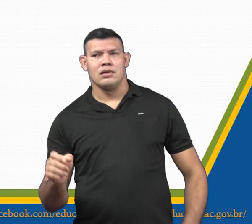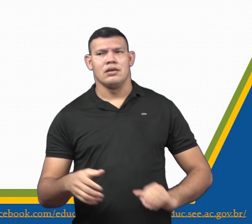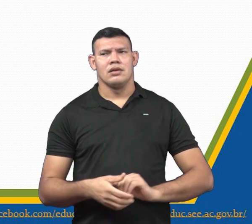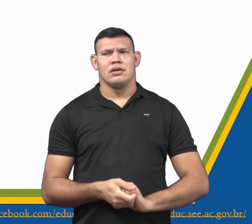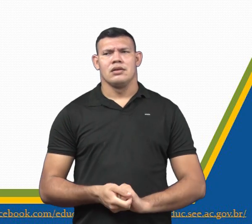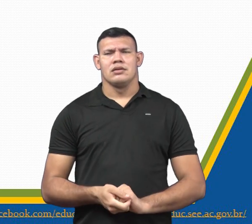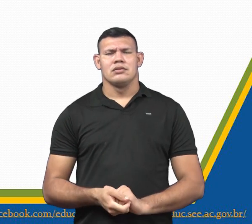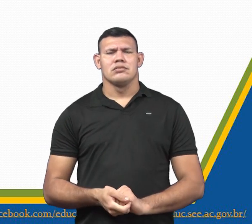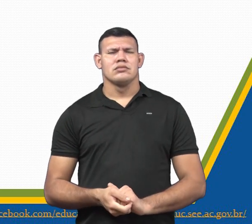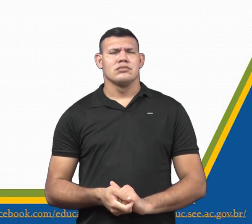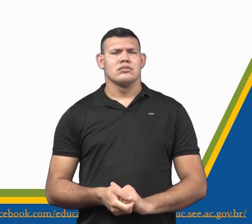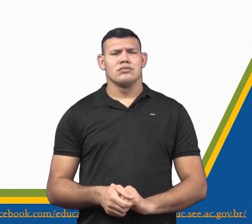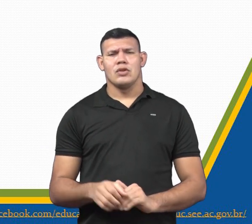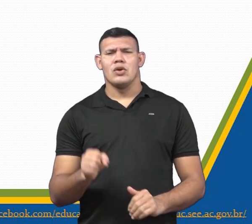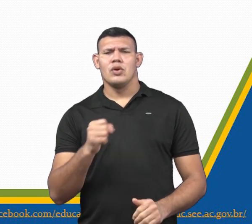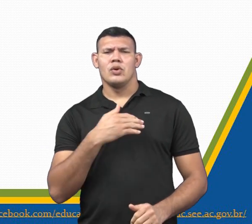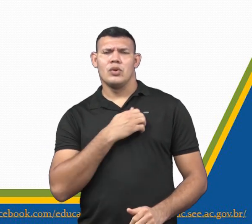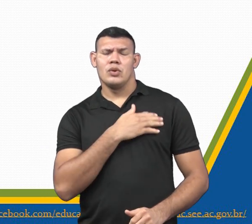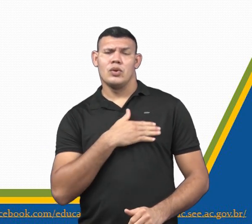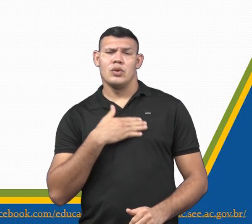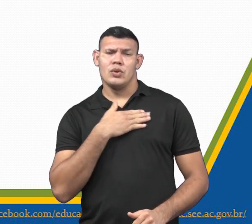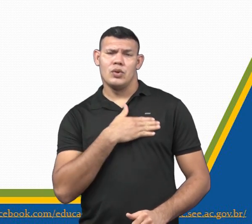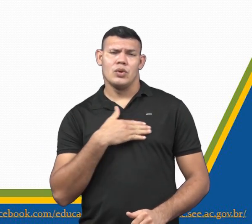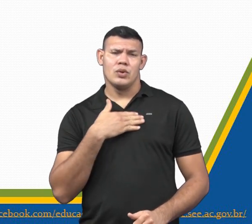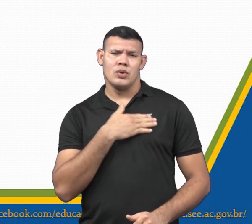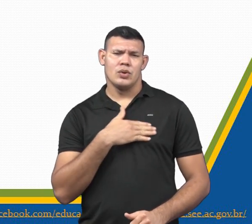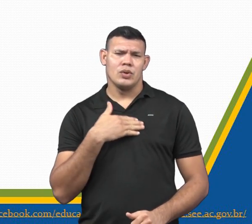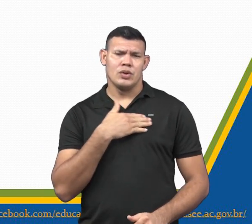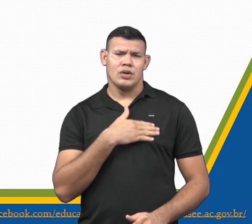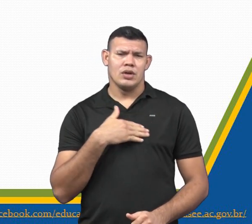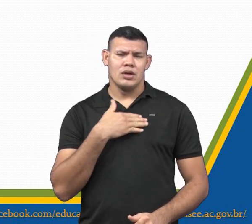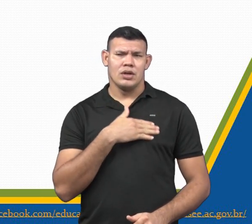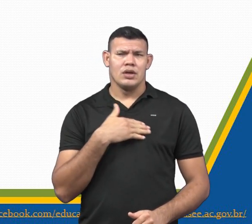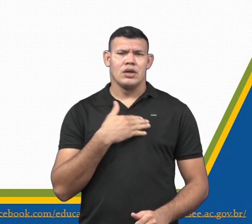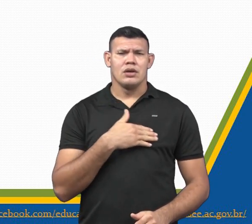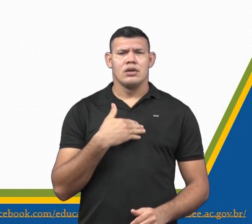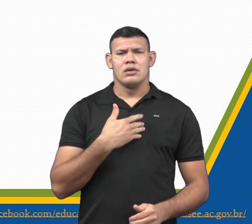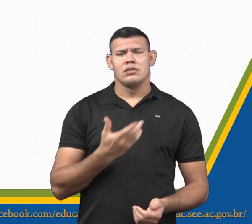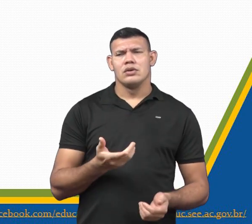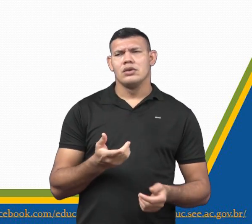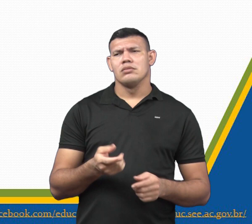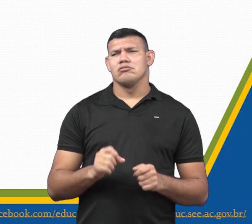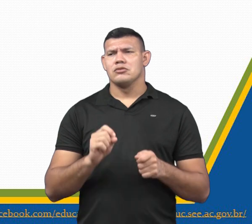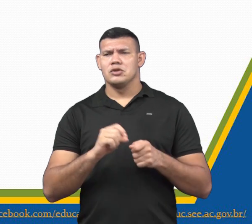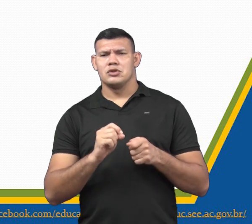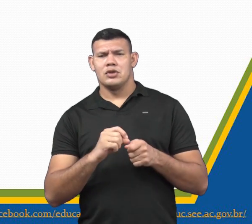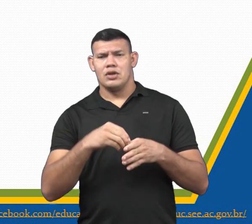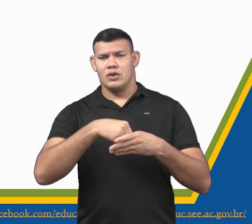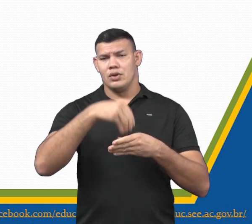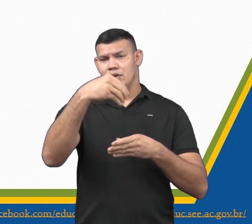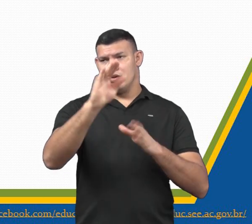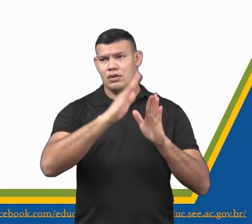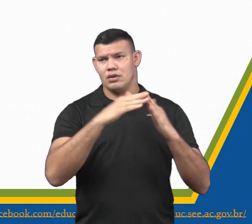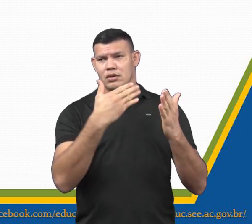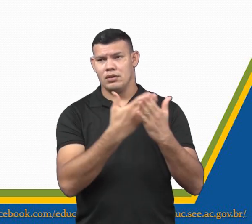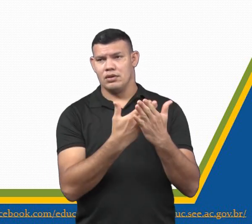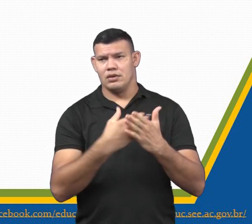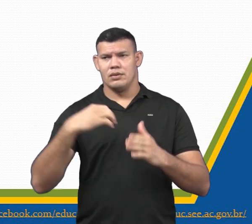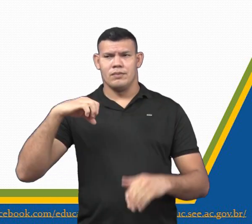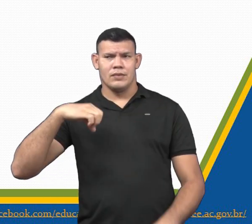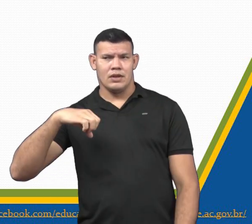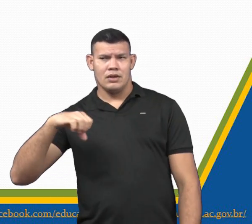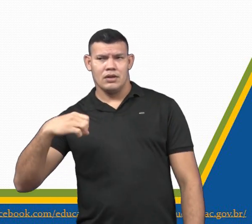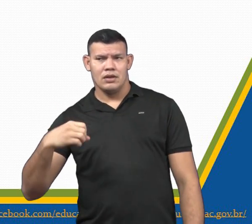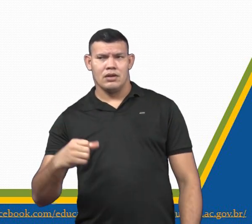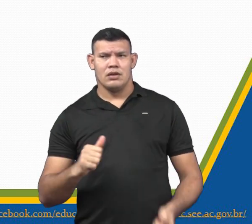de fazer fora da escola. 9, esporte preferido. 10,